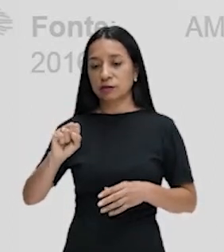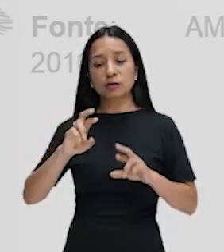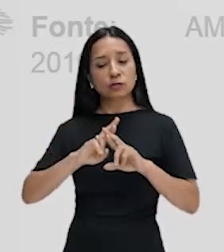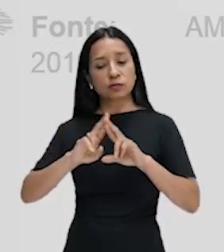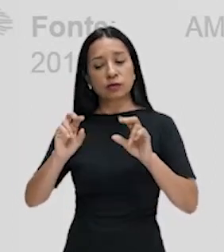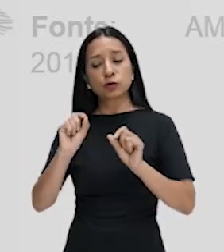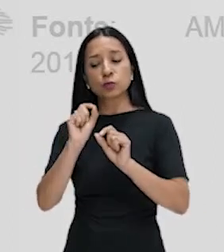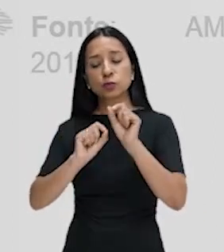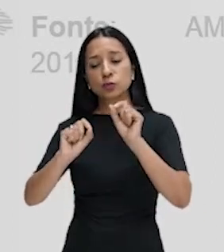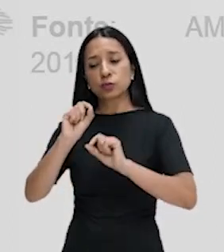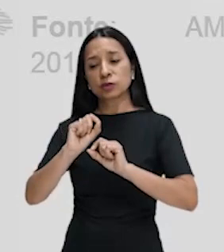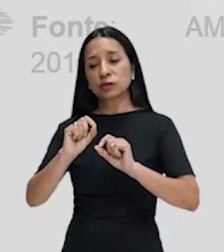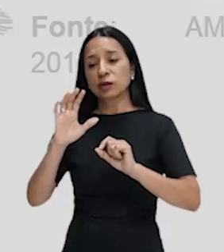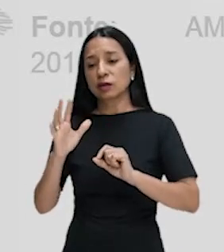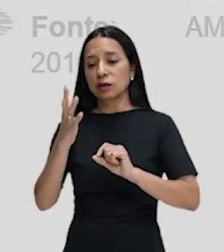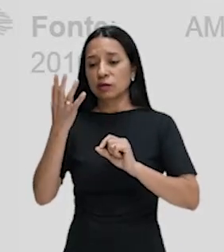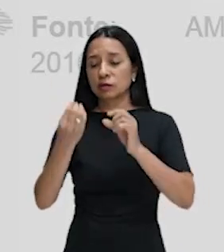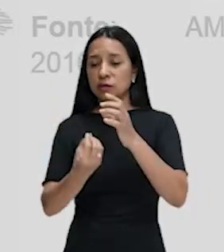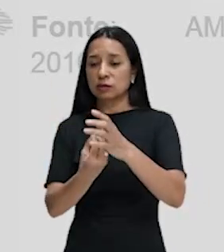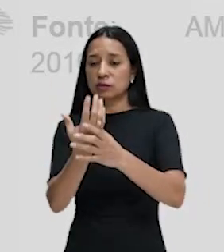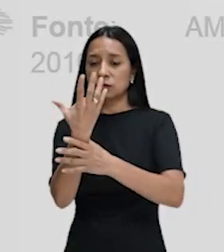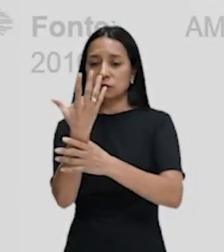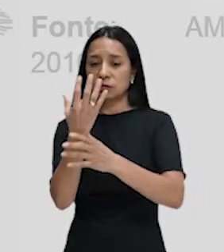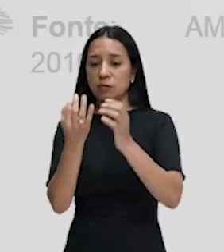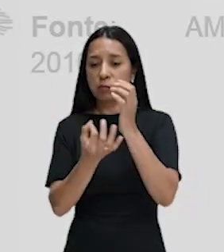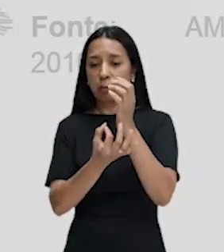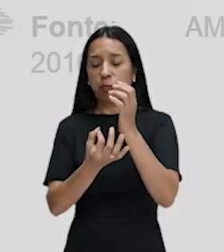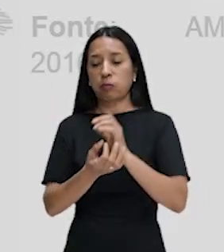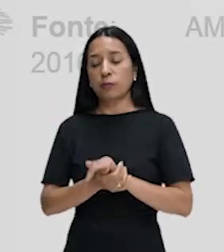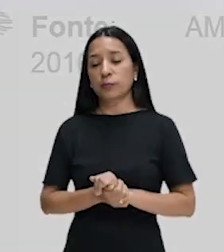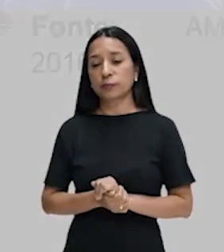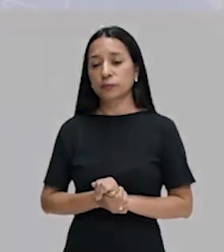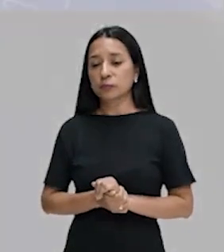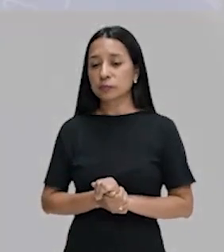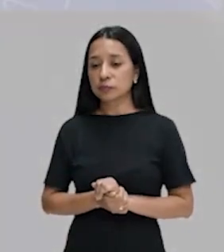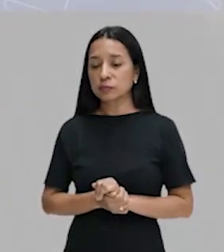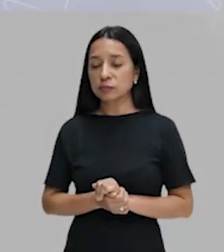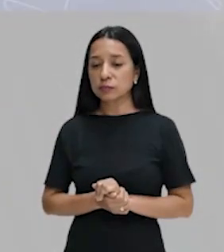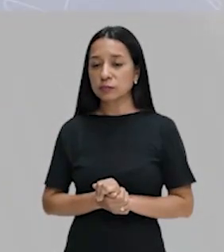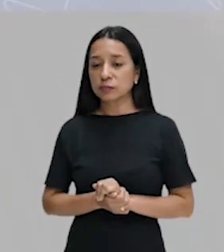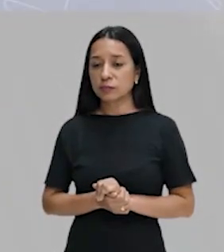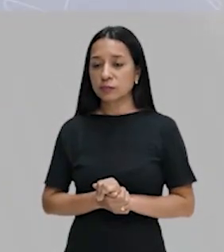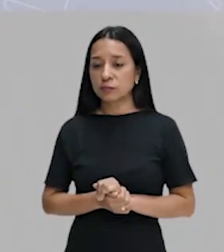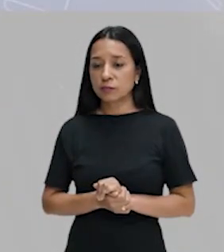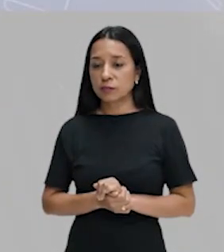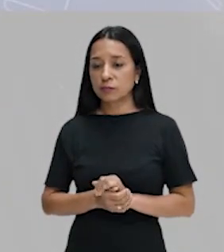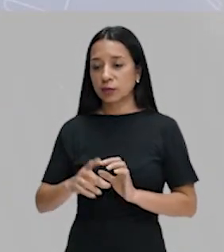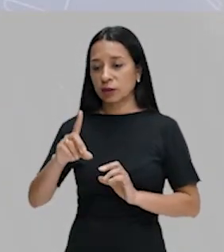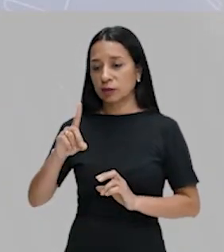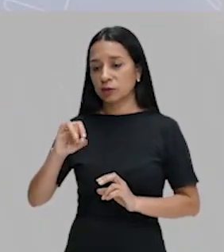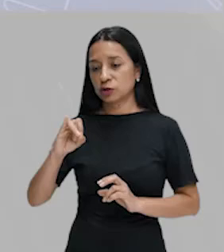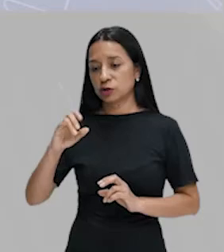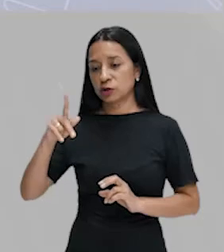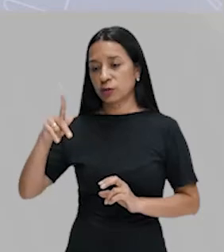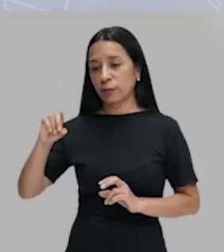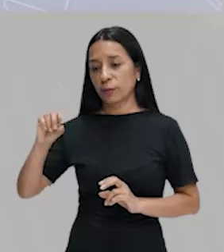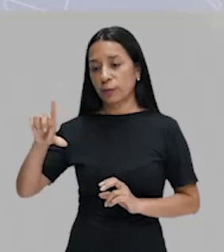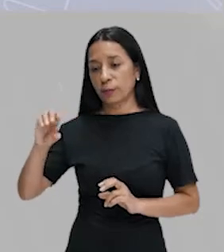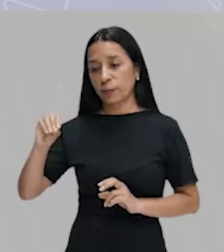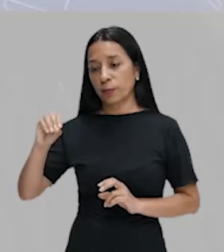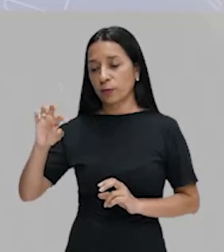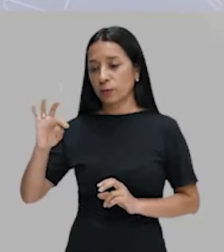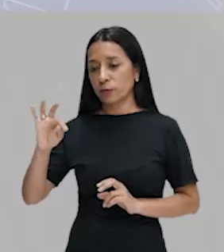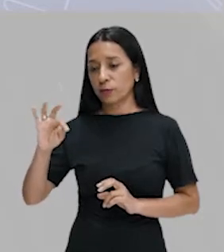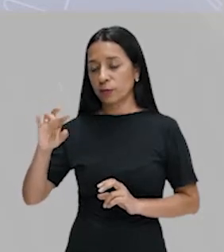gente tinha o esporófito e o gametófito, né? O indivíduo que era diploide e o indivíduo que